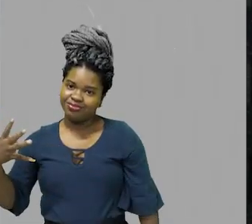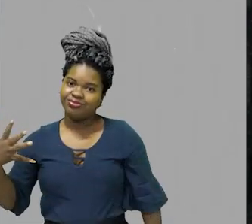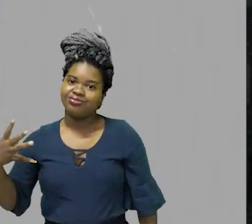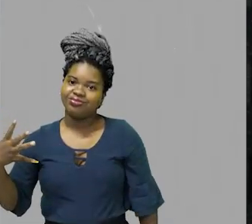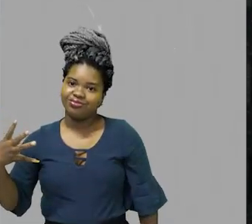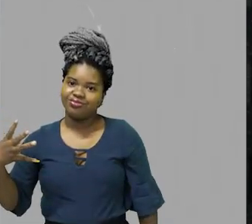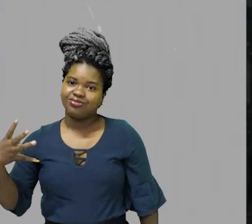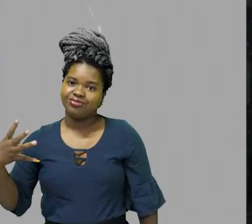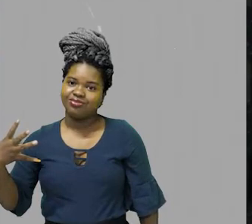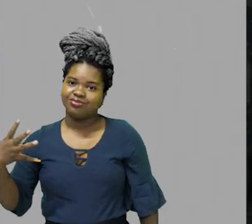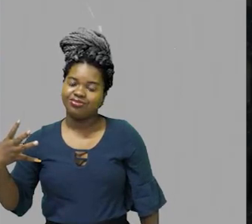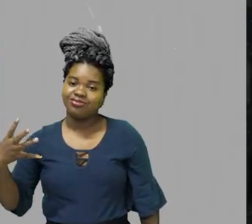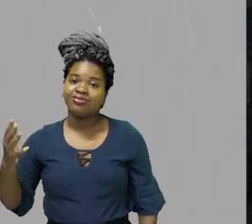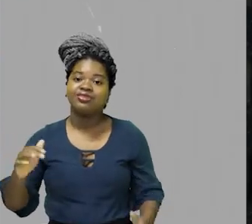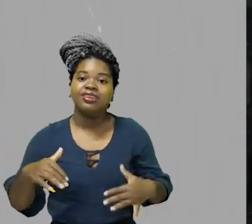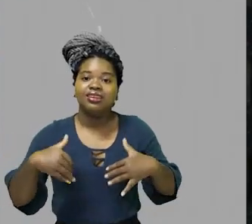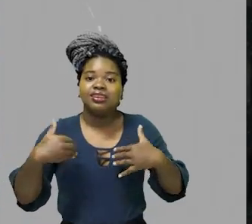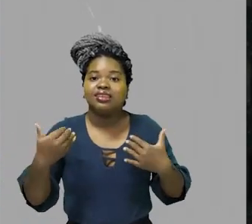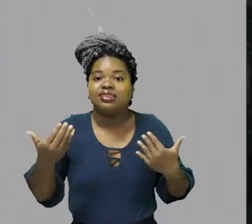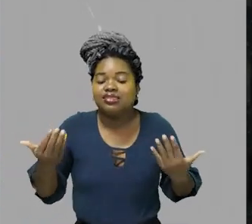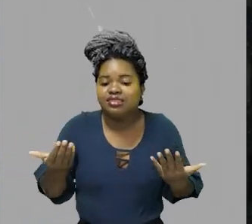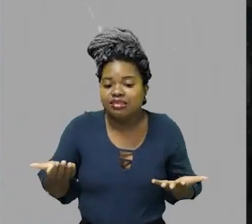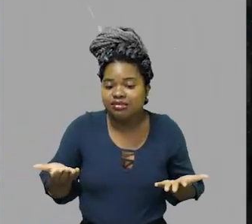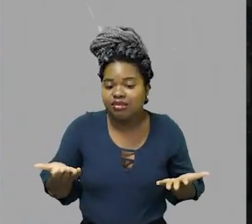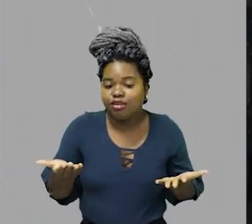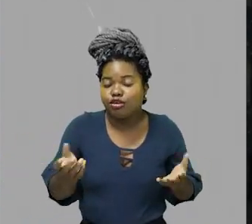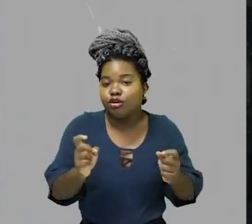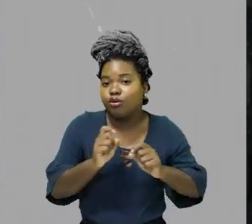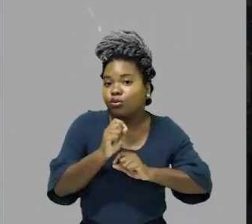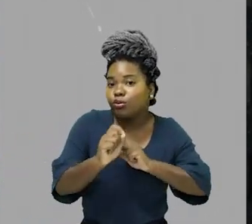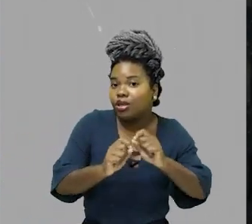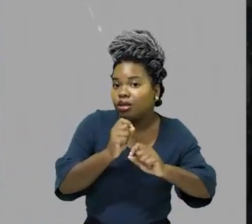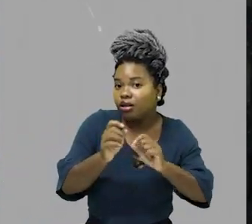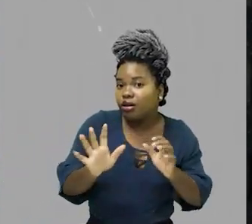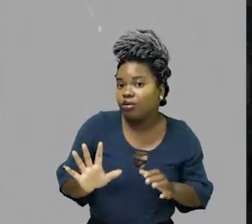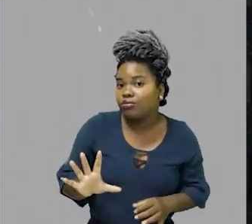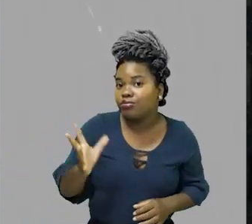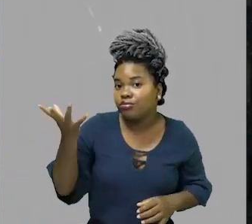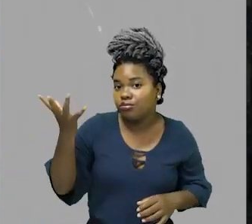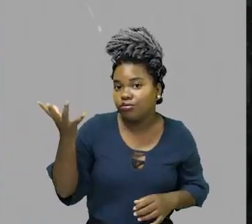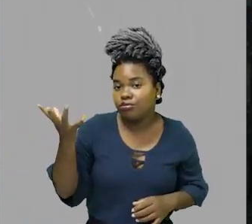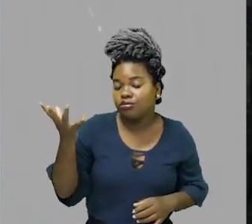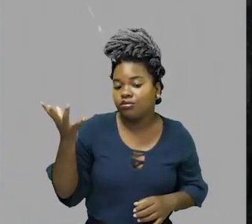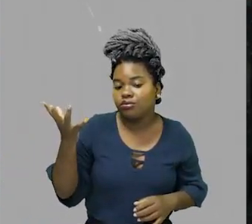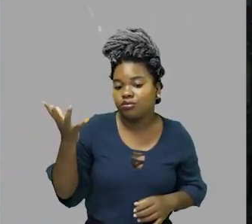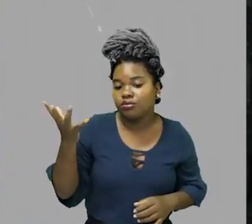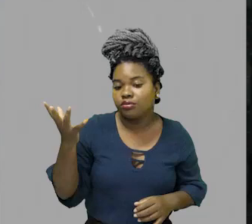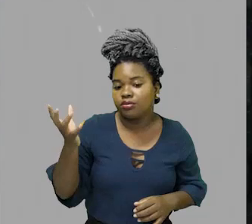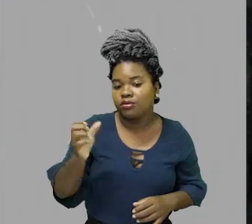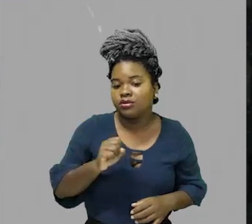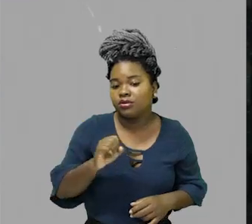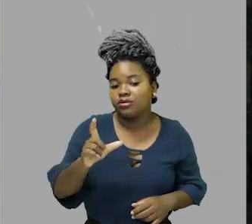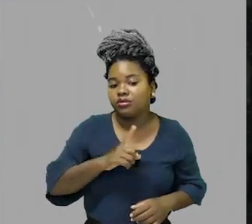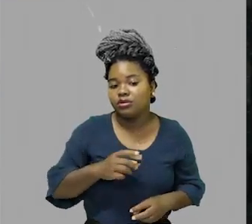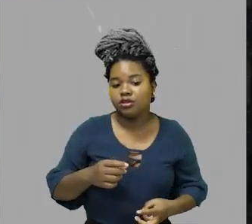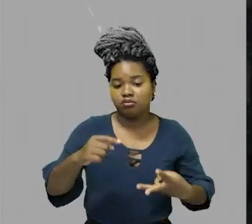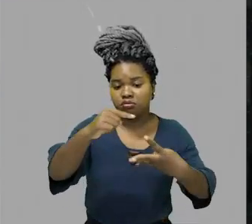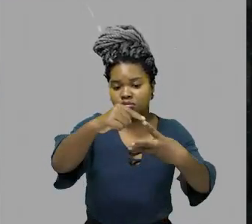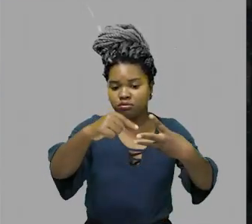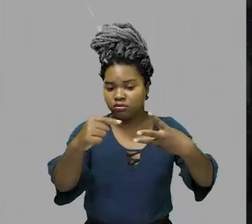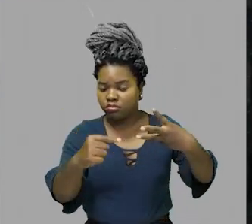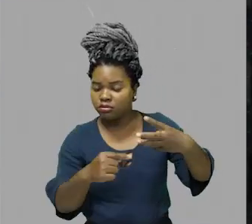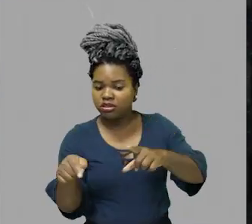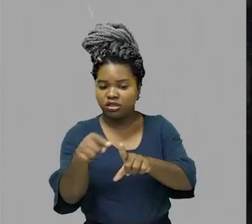nessa fita aqui. Então, consequentemente, se eu tenho três RNAs diferentes,